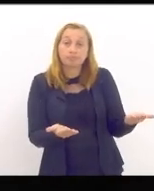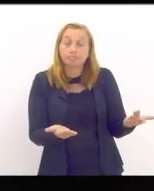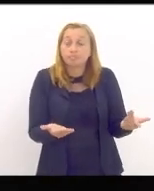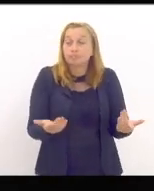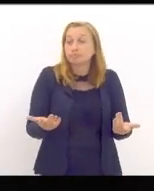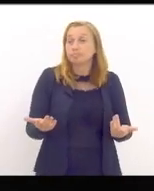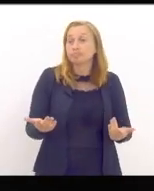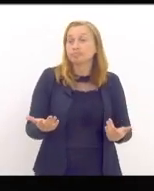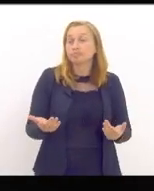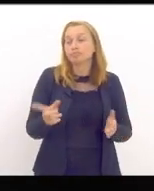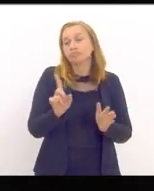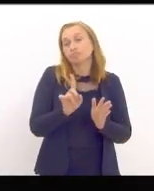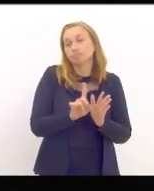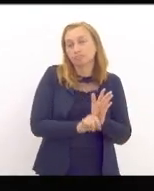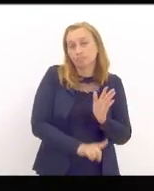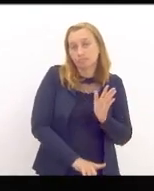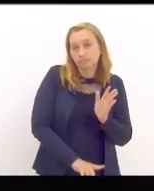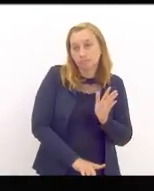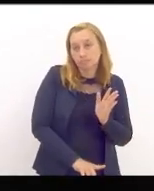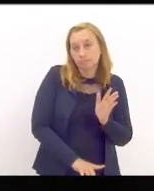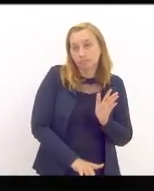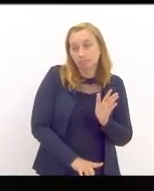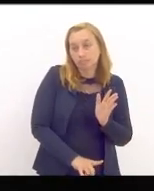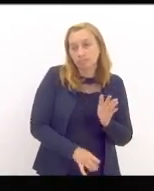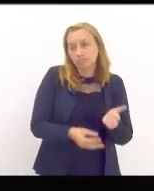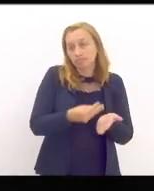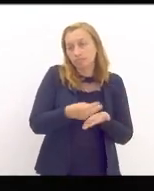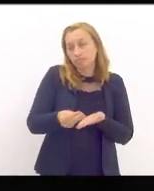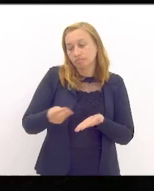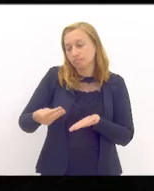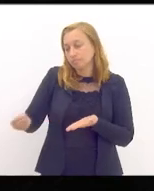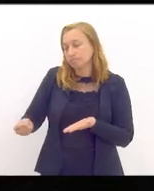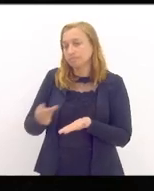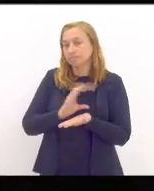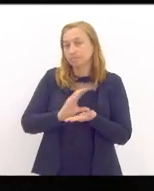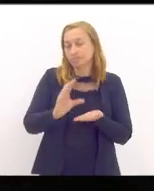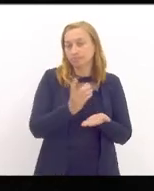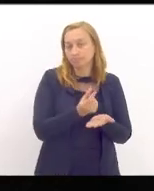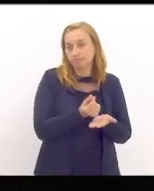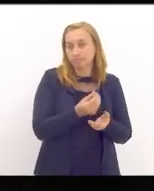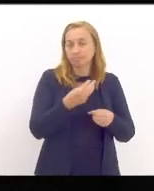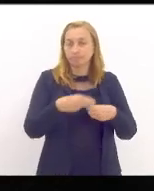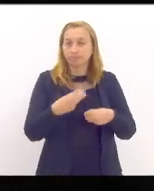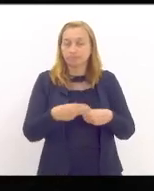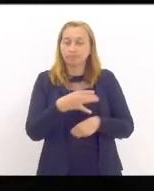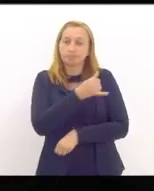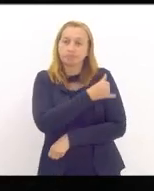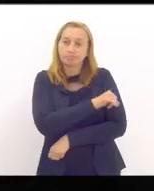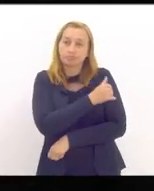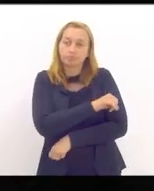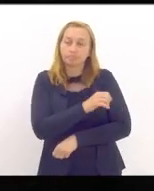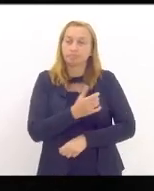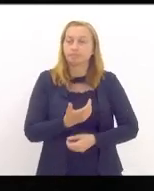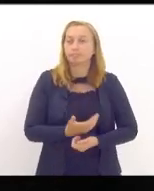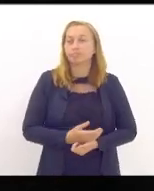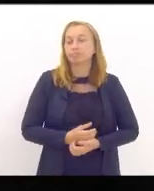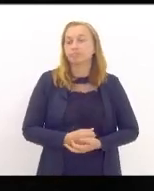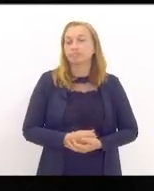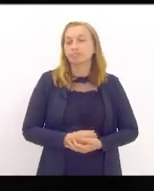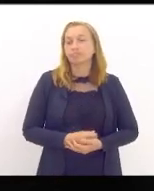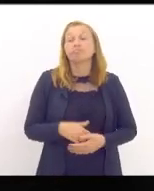de reduções numa distribuição de recursos para os municípios do Estado do Rio de Janeiro